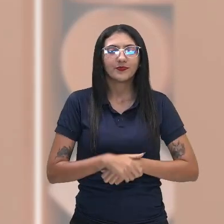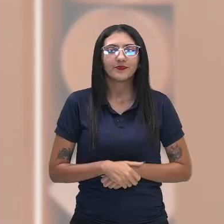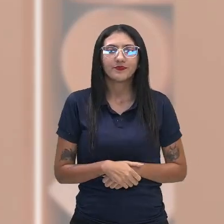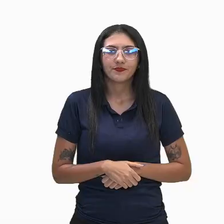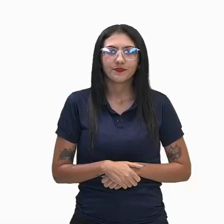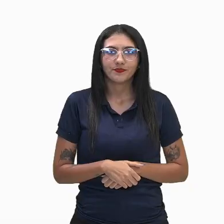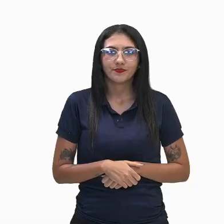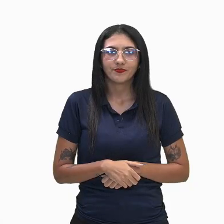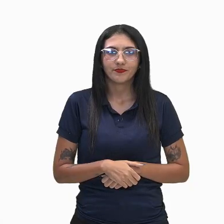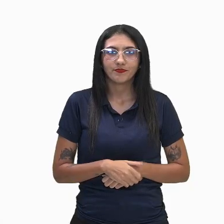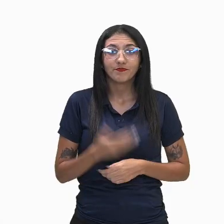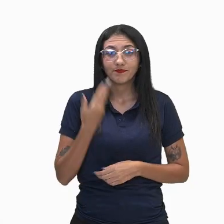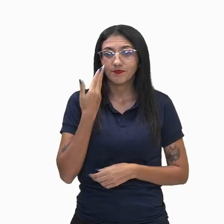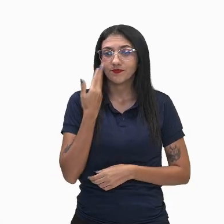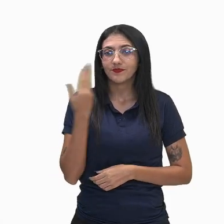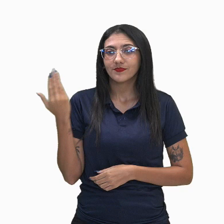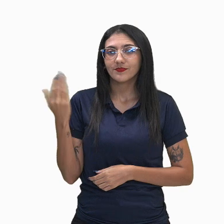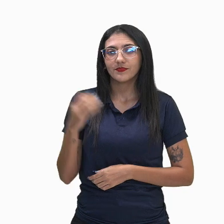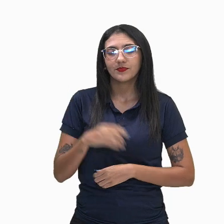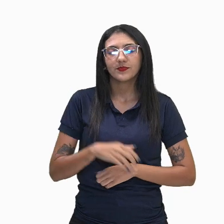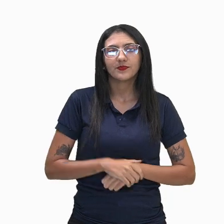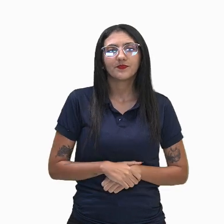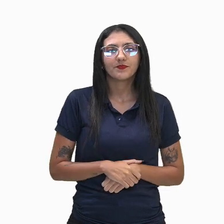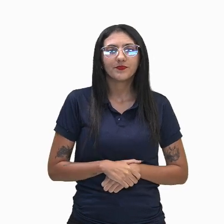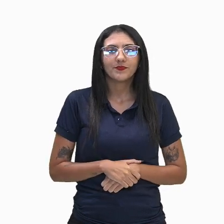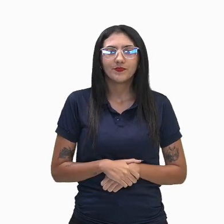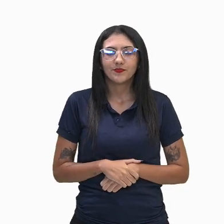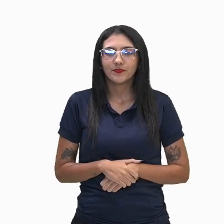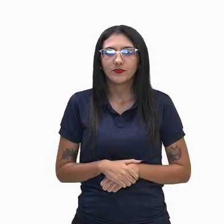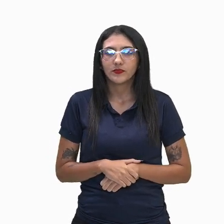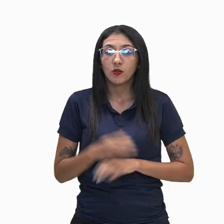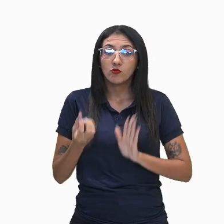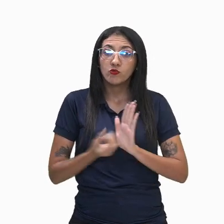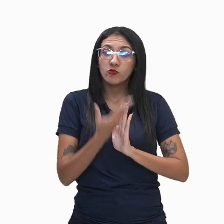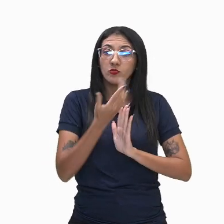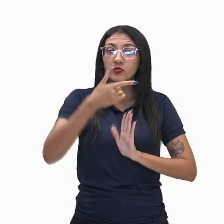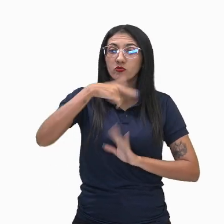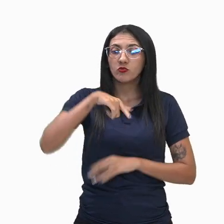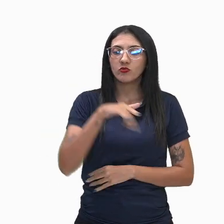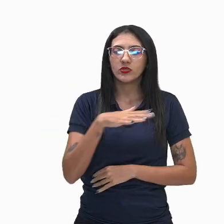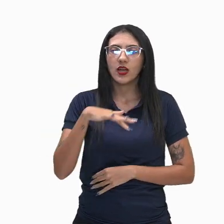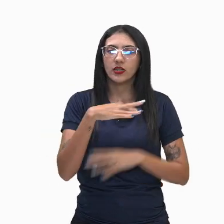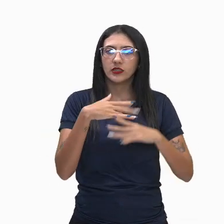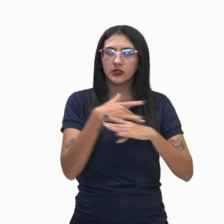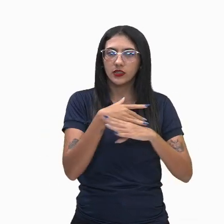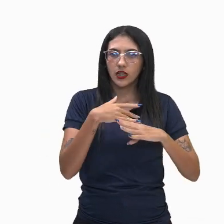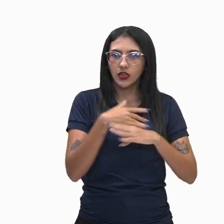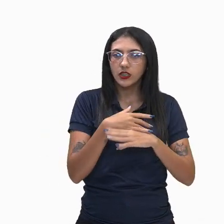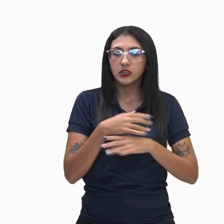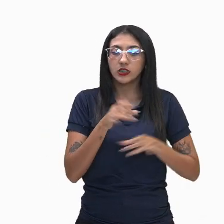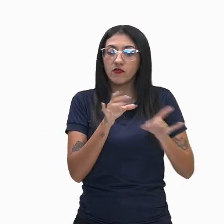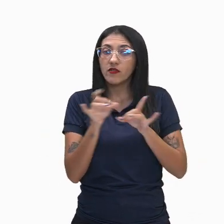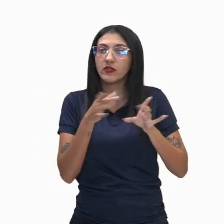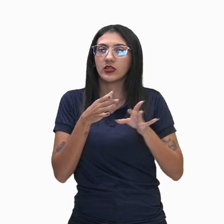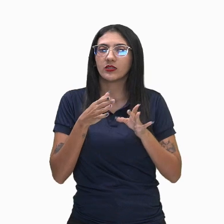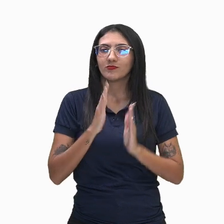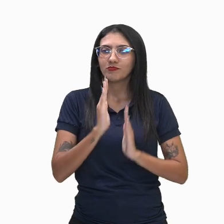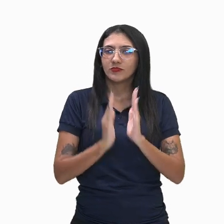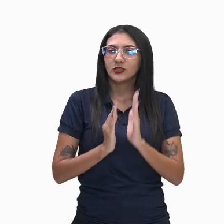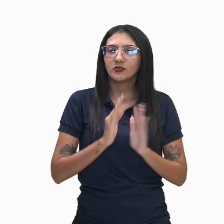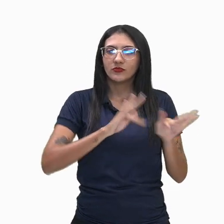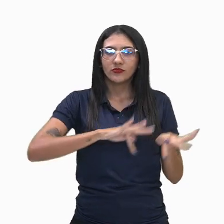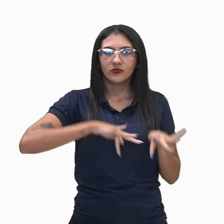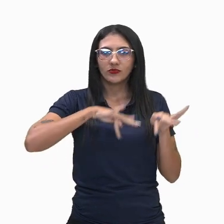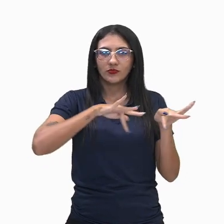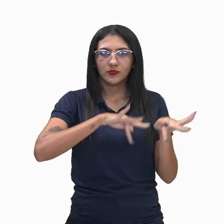texto. O ressurgimento das cidades e do comércio no período feudal, tá bom? Então, o